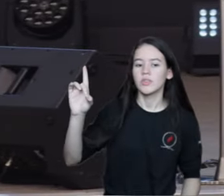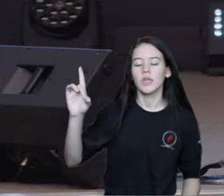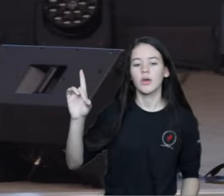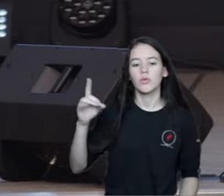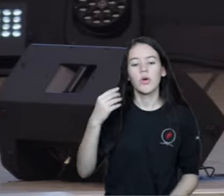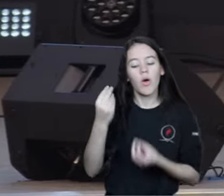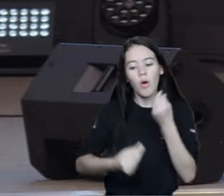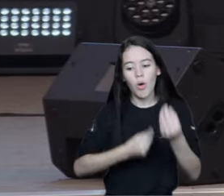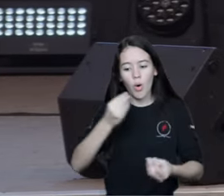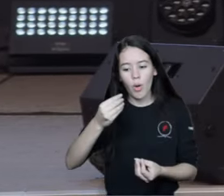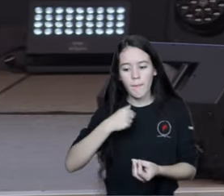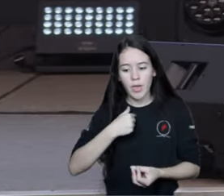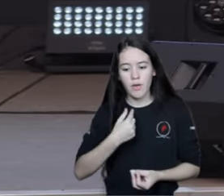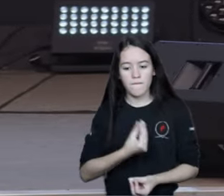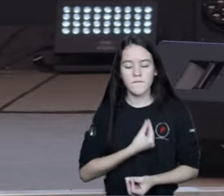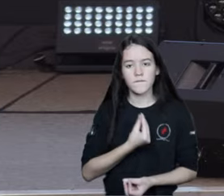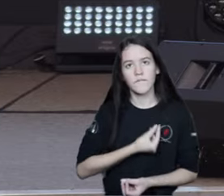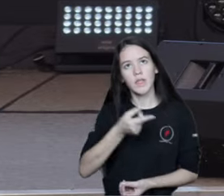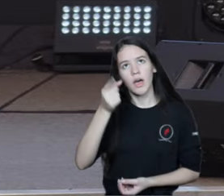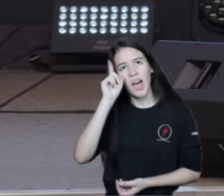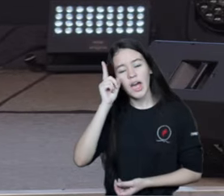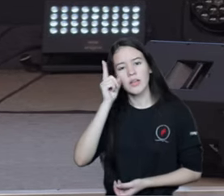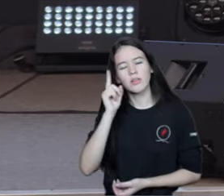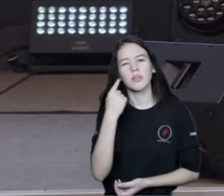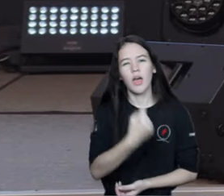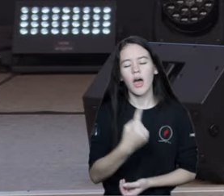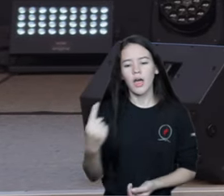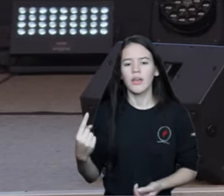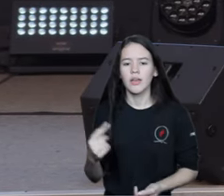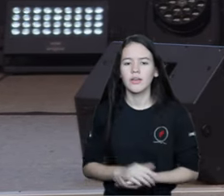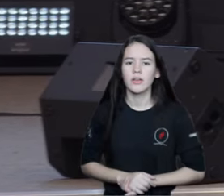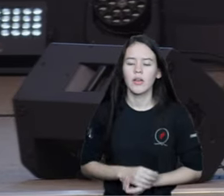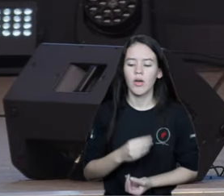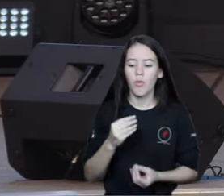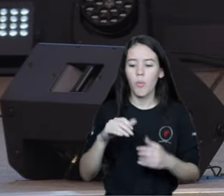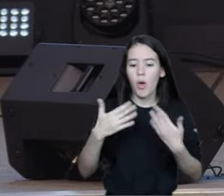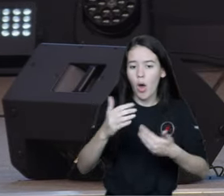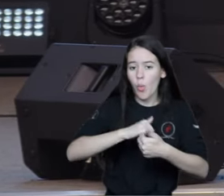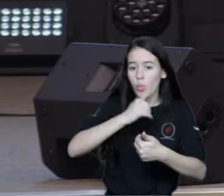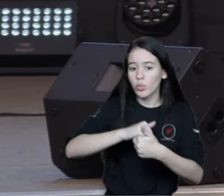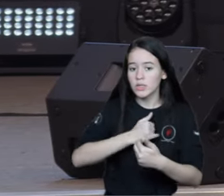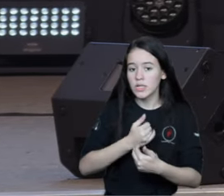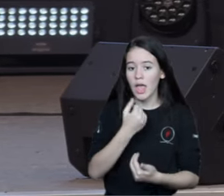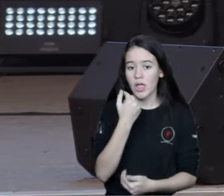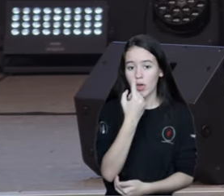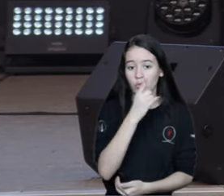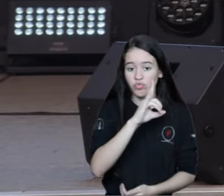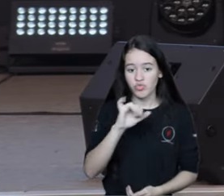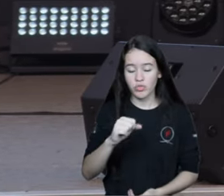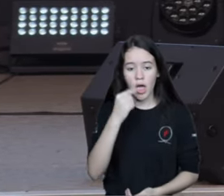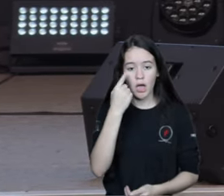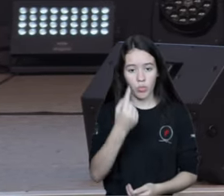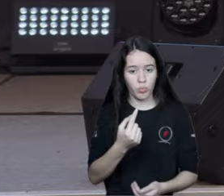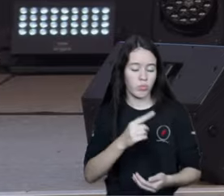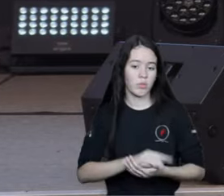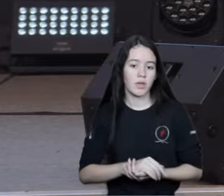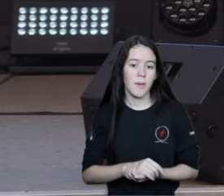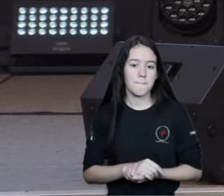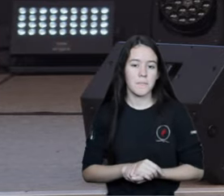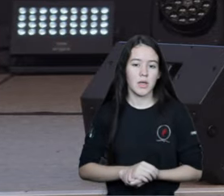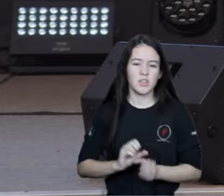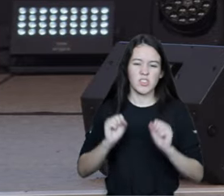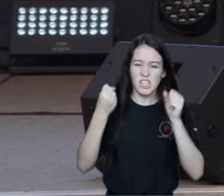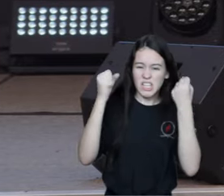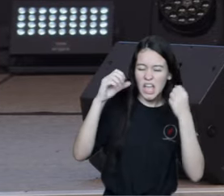como é que eu posso viver um dia de cada vez e qual é a receita que só me dá para o dia para que o estresse